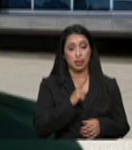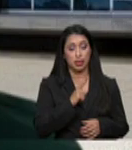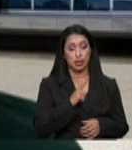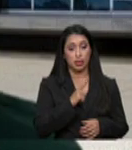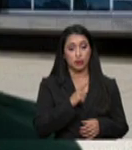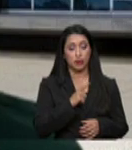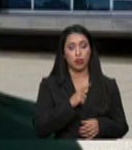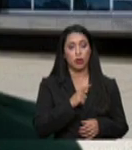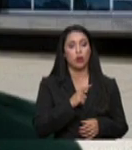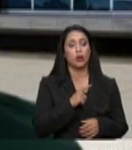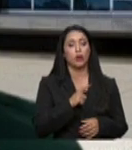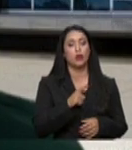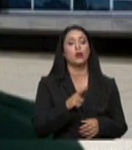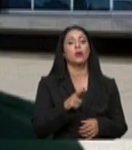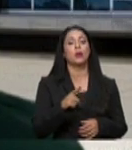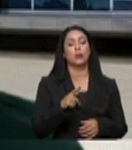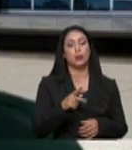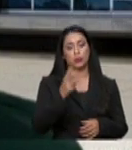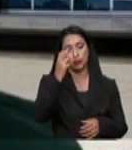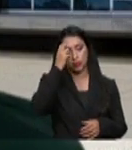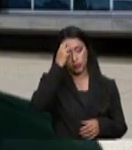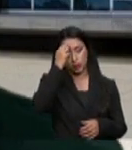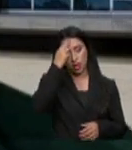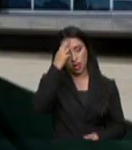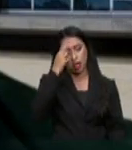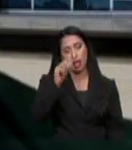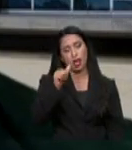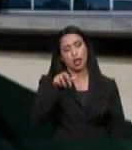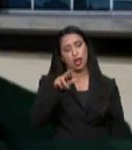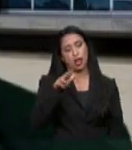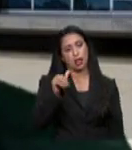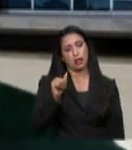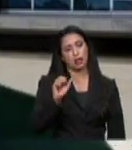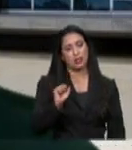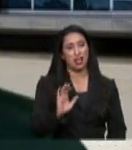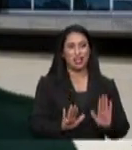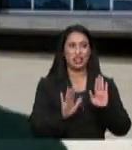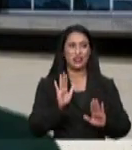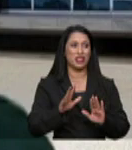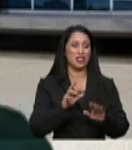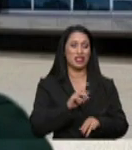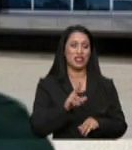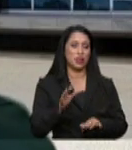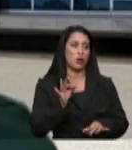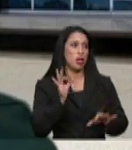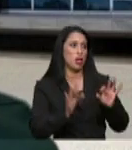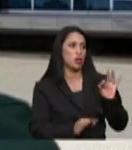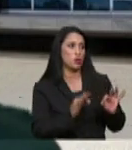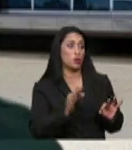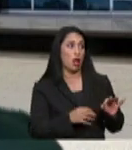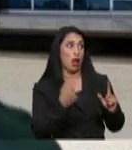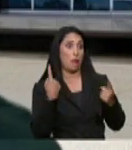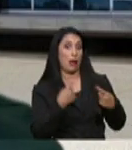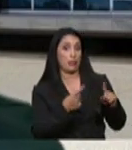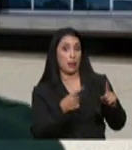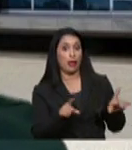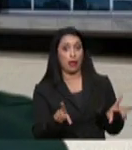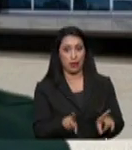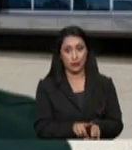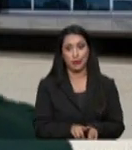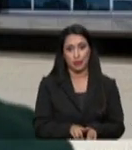procurador-geral Doutor Antônio alguns Claro muitas vezes incompreendido muitas vezes injustamente atacado